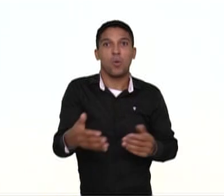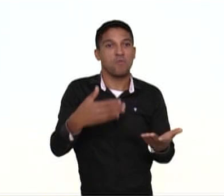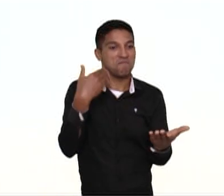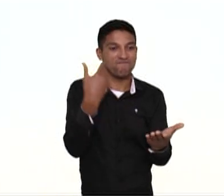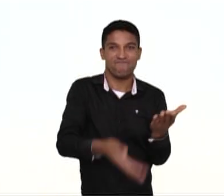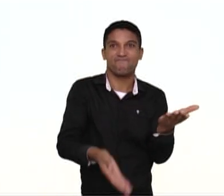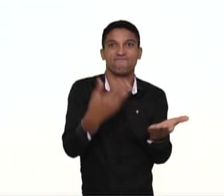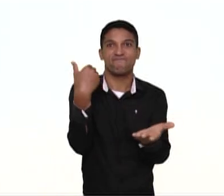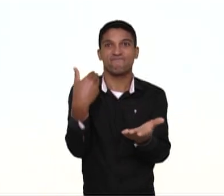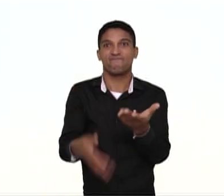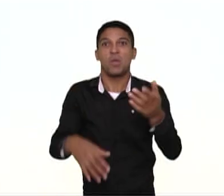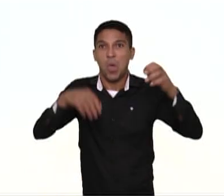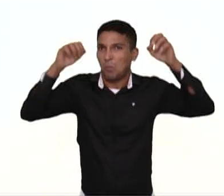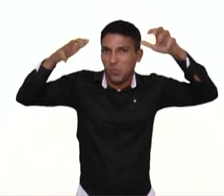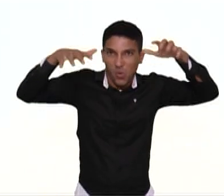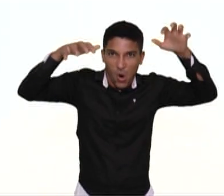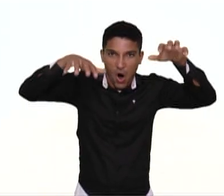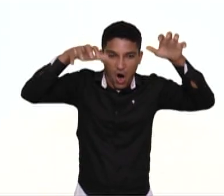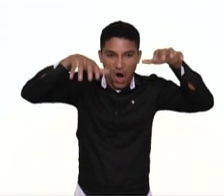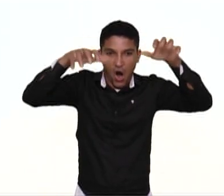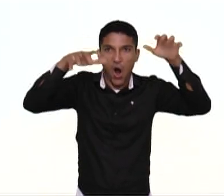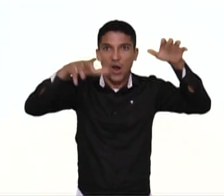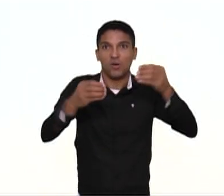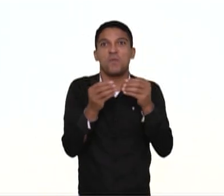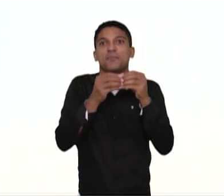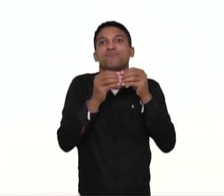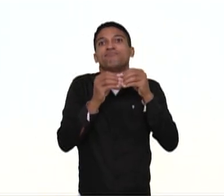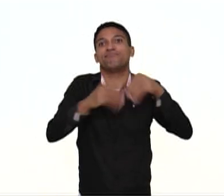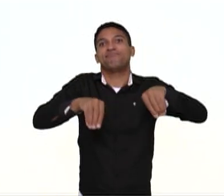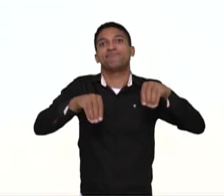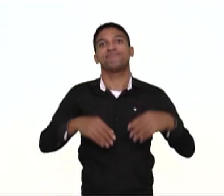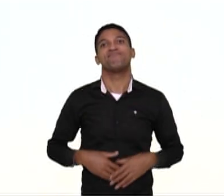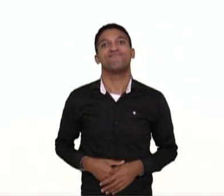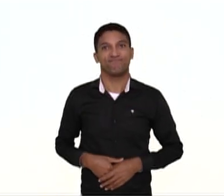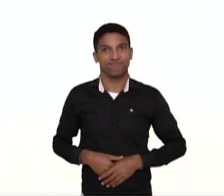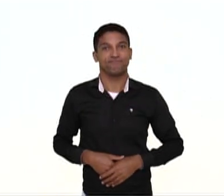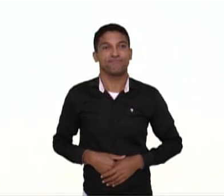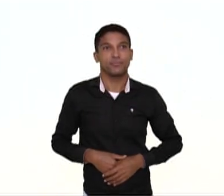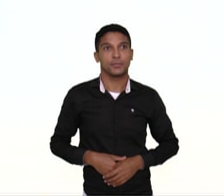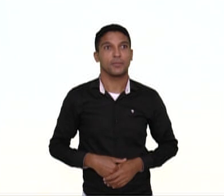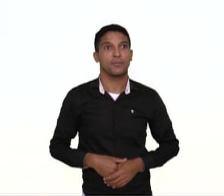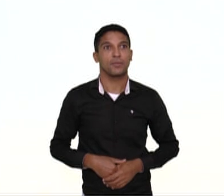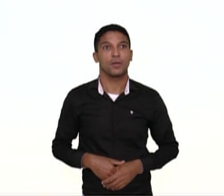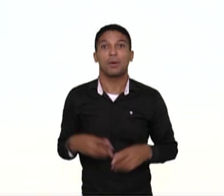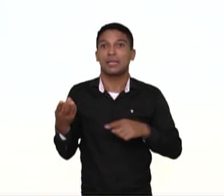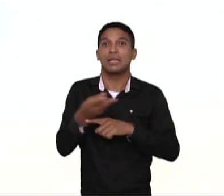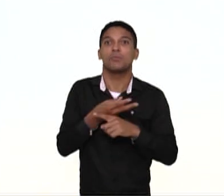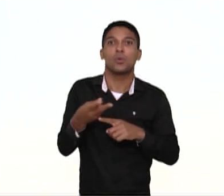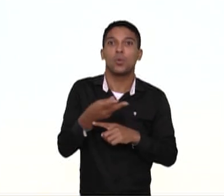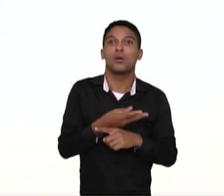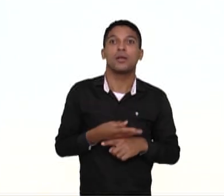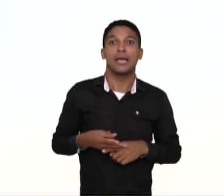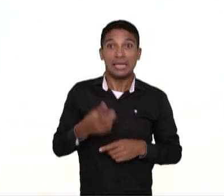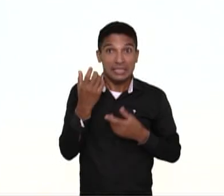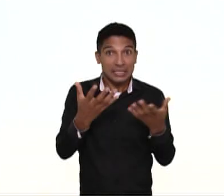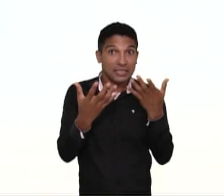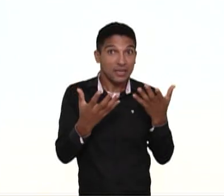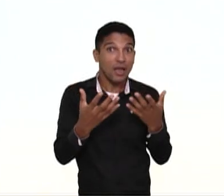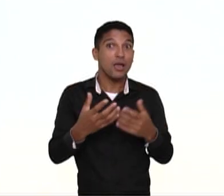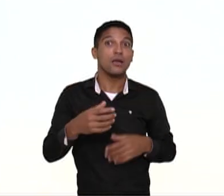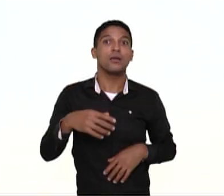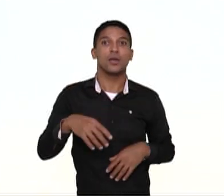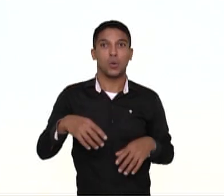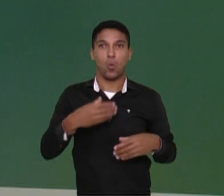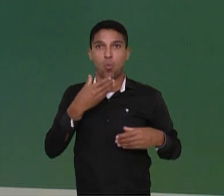O valor procurado é um número maior que 20 mil, porque está entre, e menor que 25 mil.